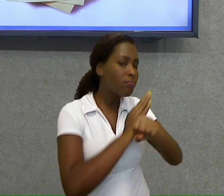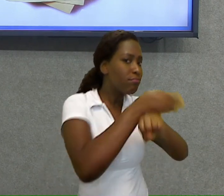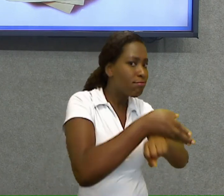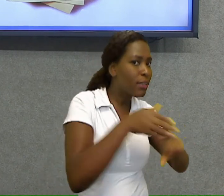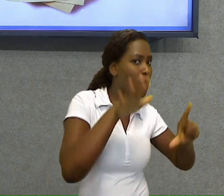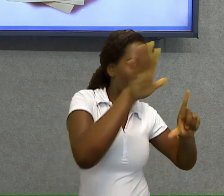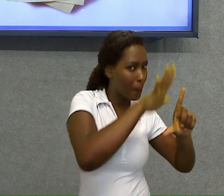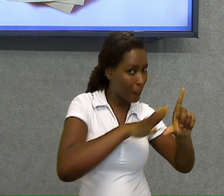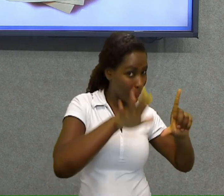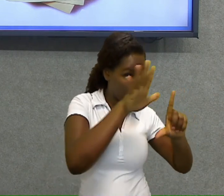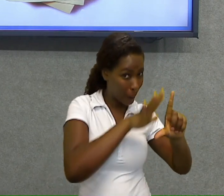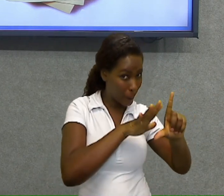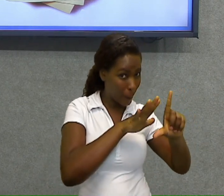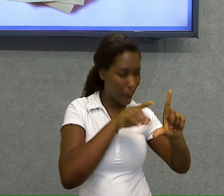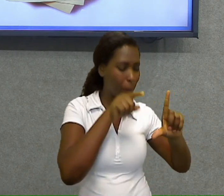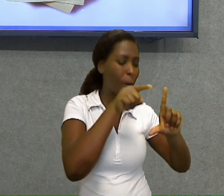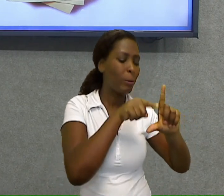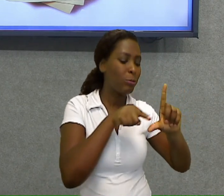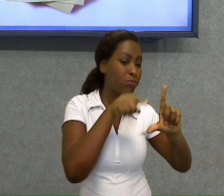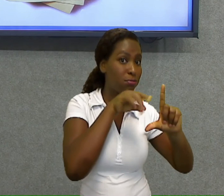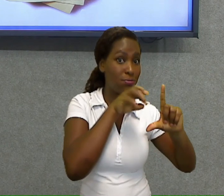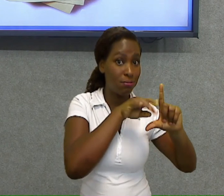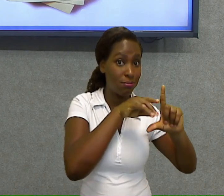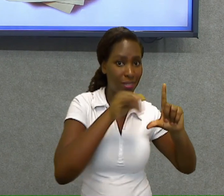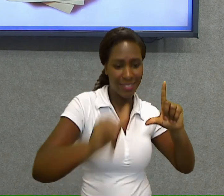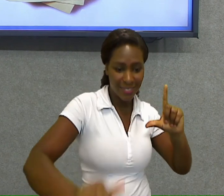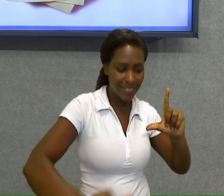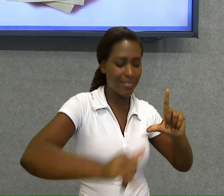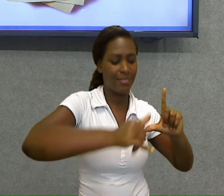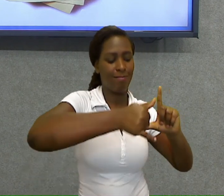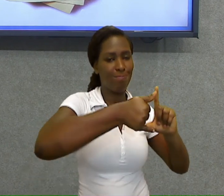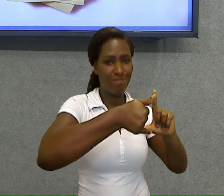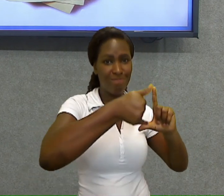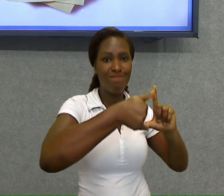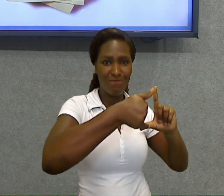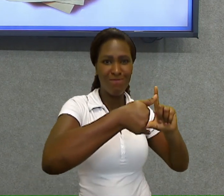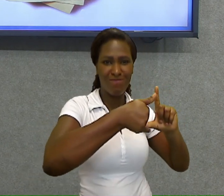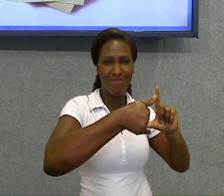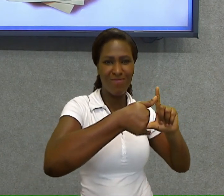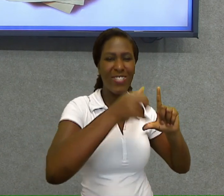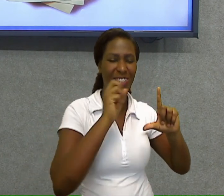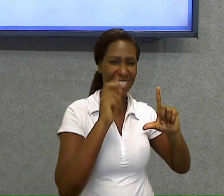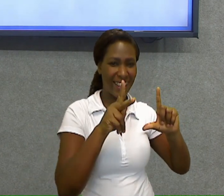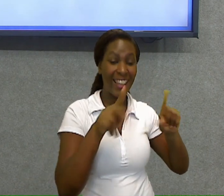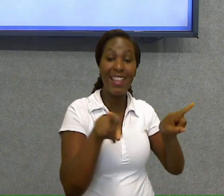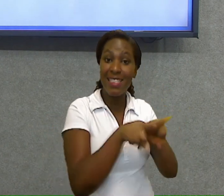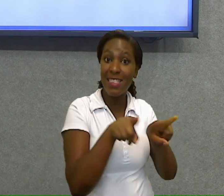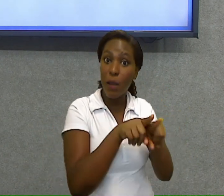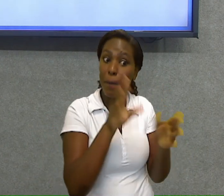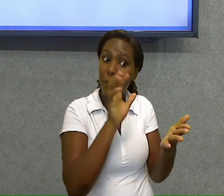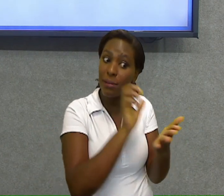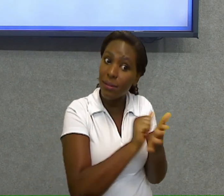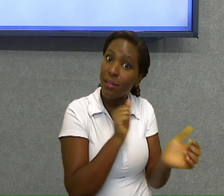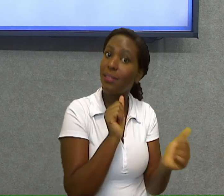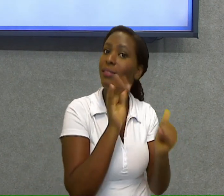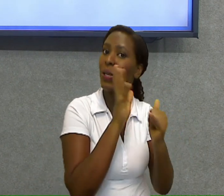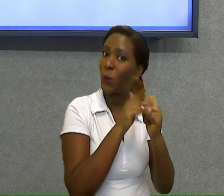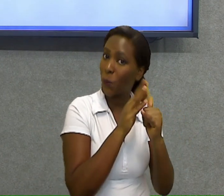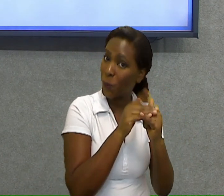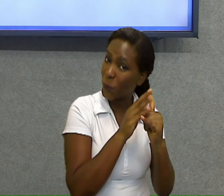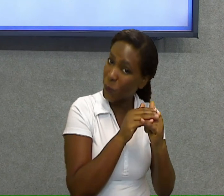SMED GV. Aponte a câmera do seu celular no código do QR Code que aparece no canto da tela. E se inscreva em nosso